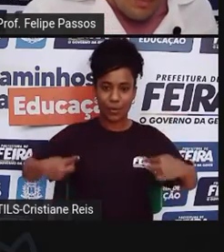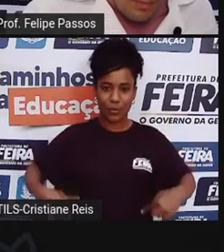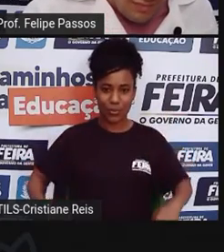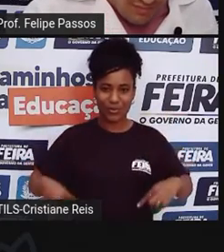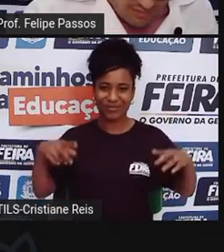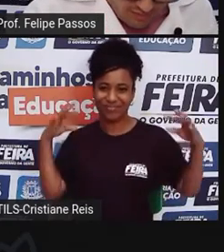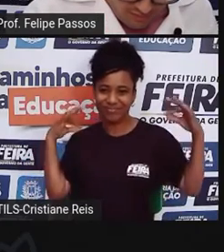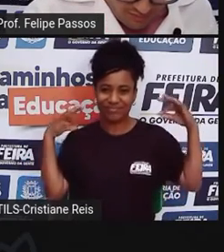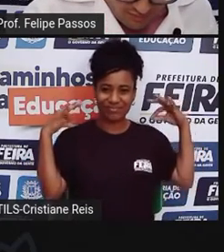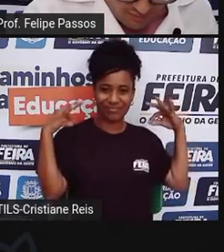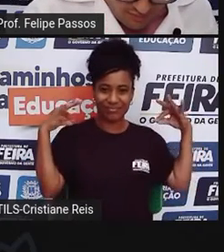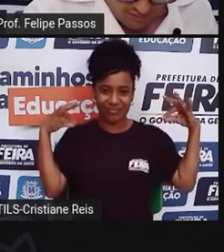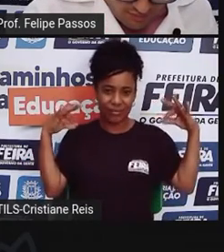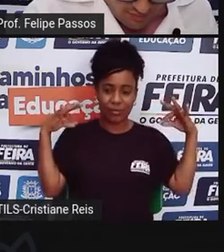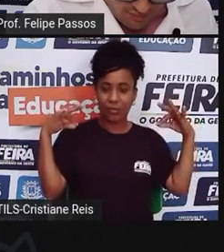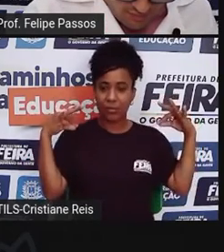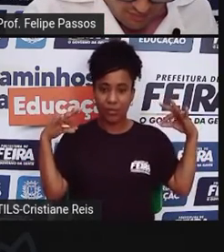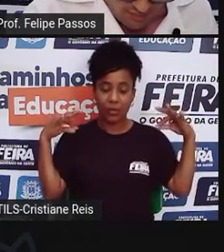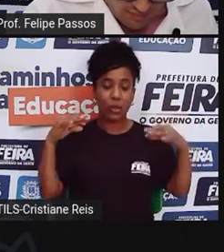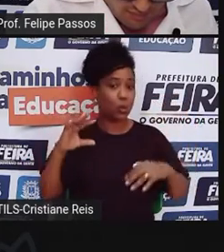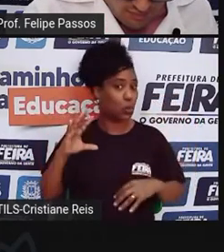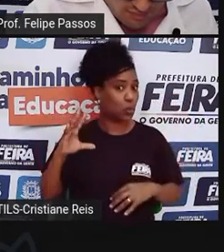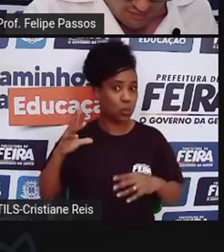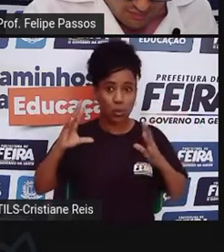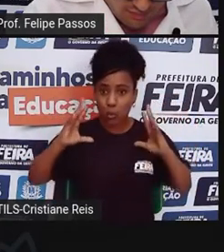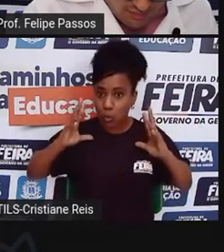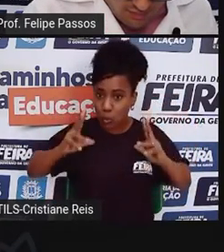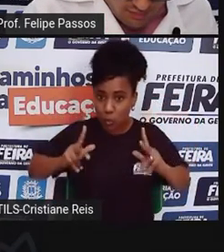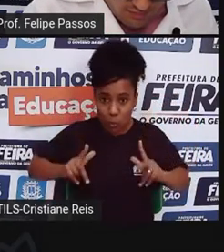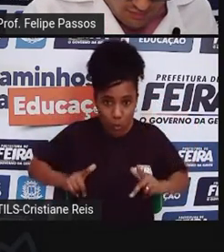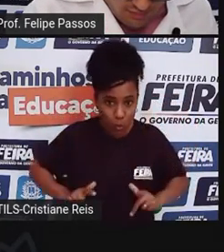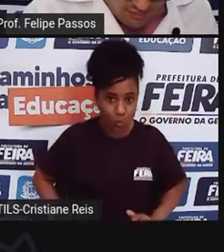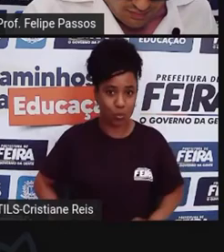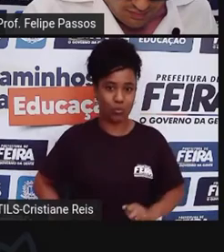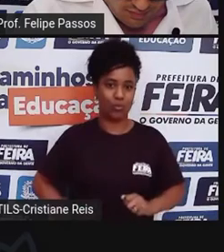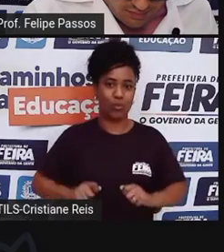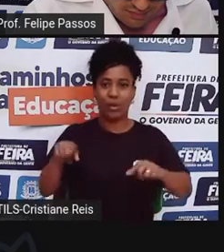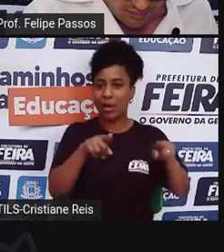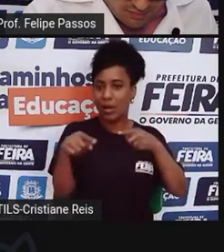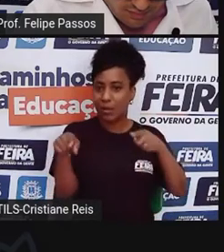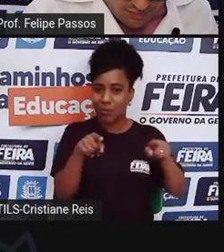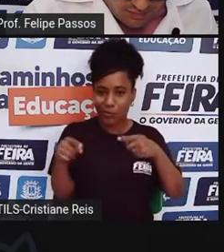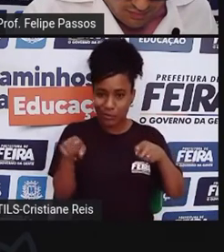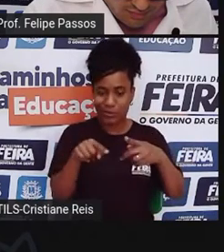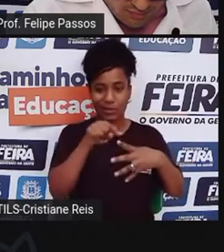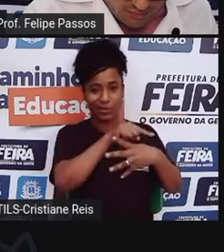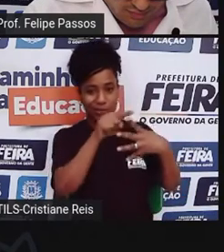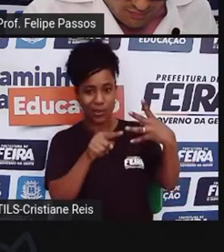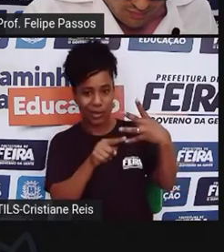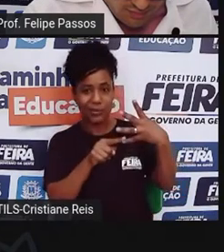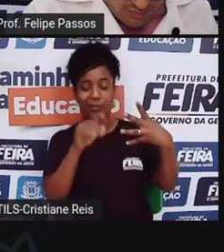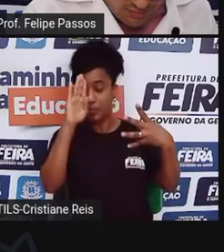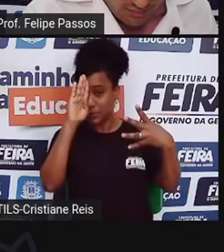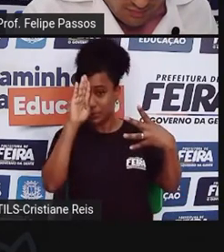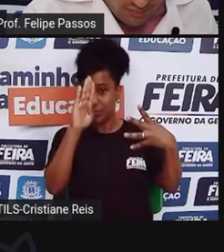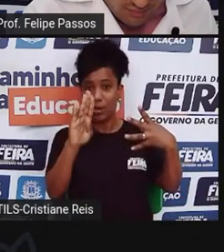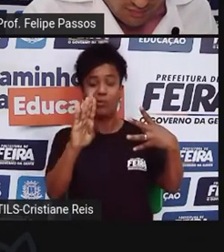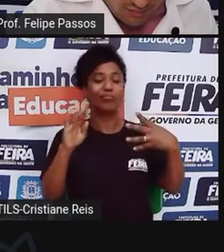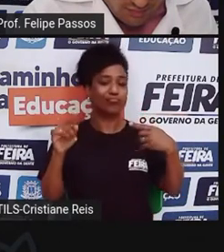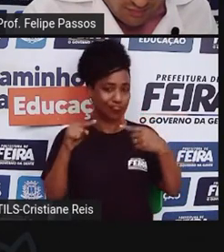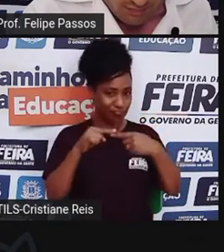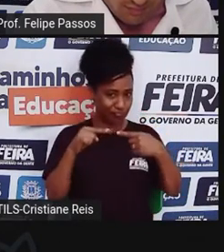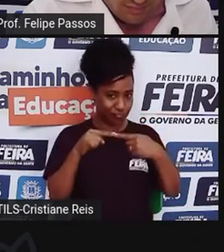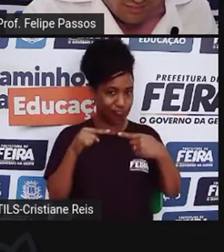si carregam, que levam a outras questões. Mas essas quatro questões são de